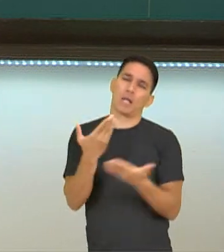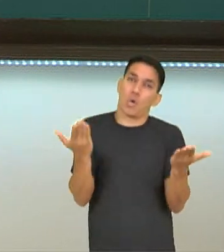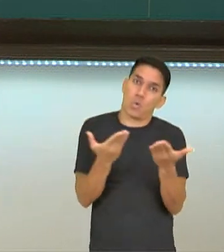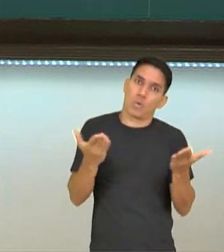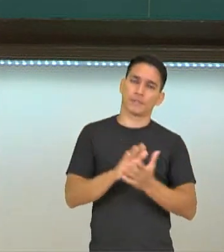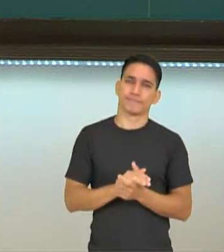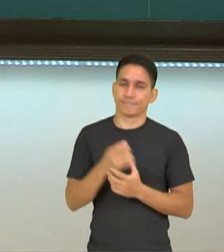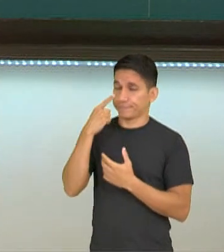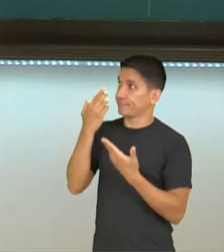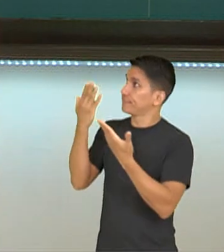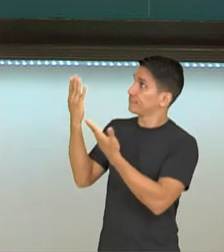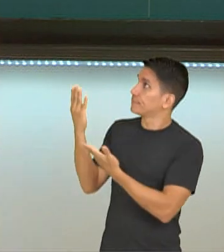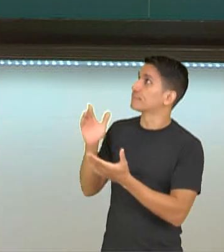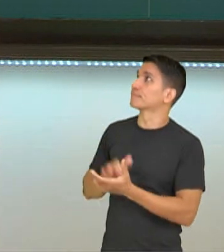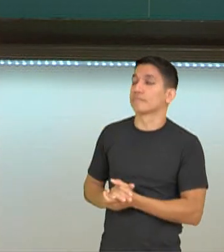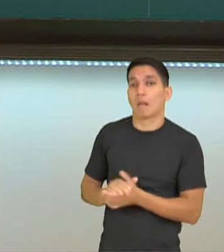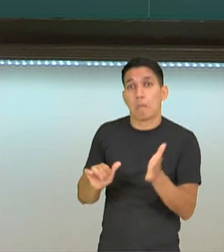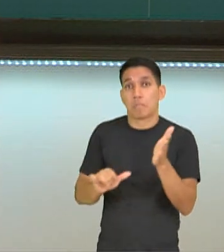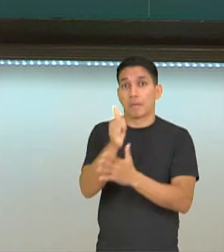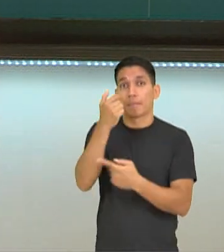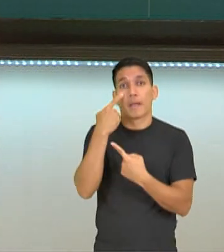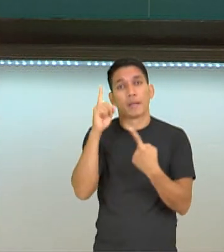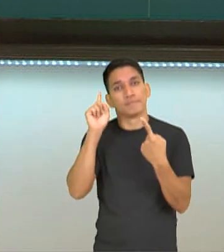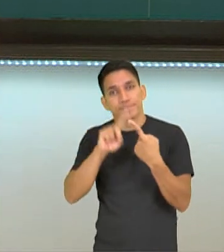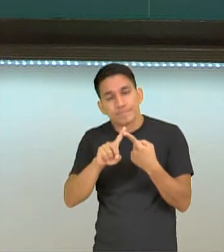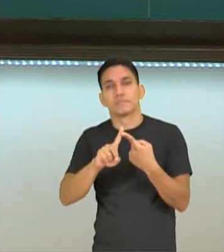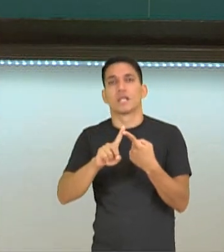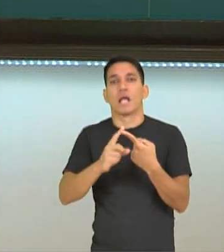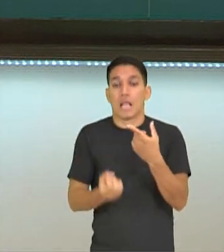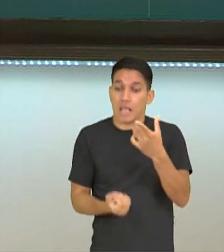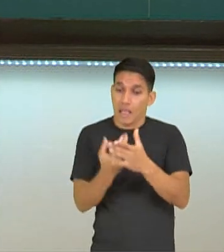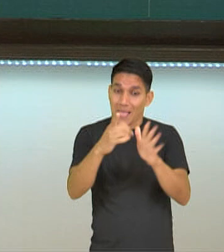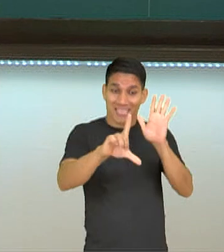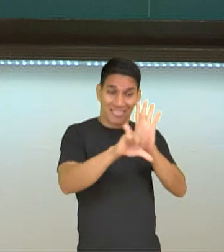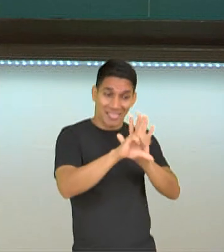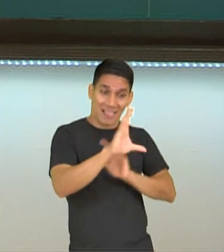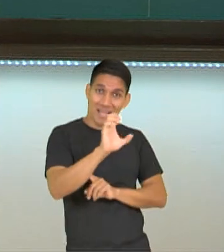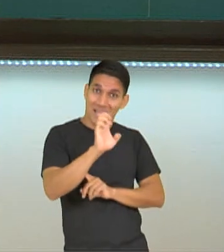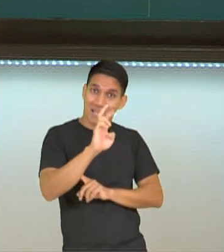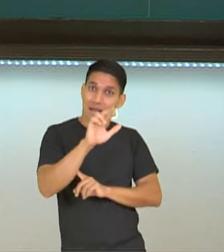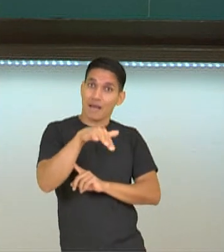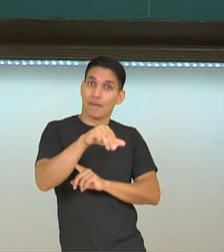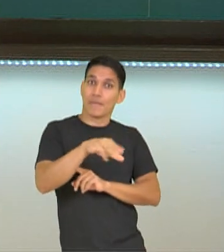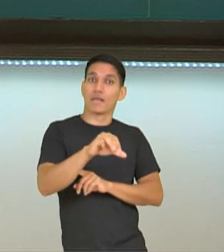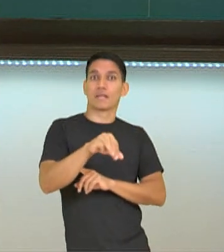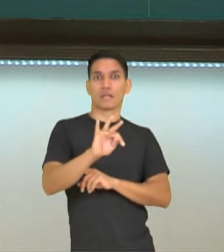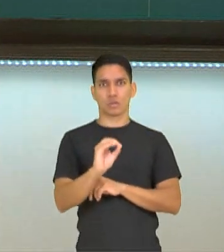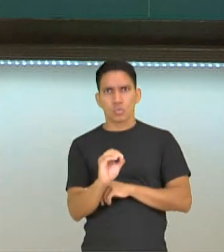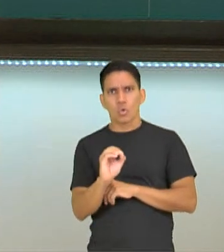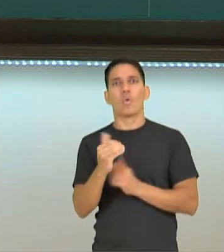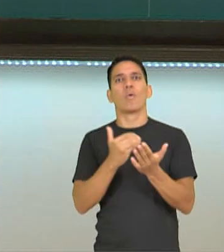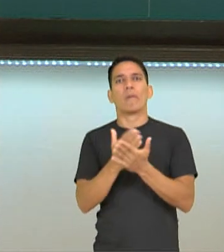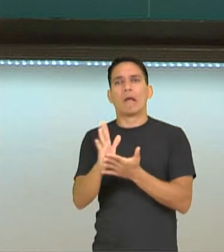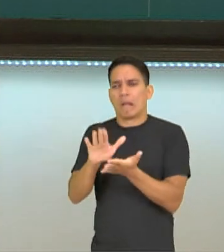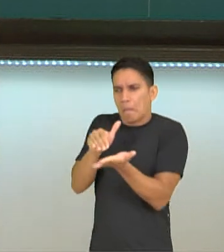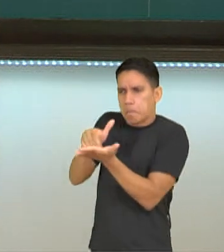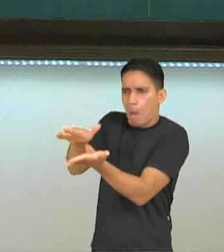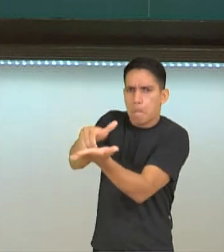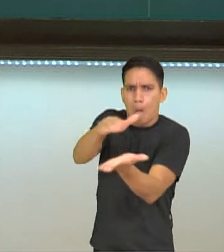aula? Primeiro, a gente viu que através das chamadas leis de cercamentos vai ocorrer a expulsão